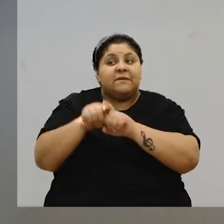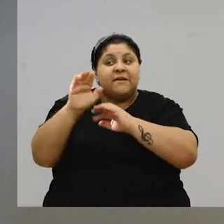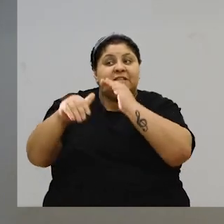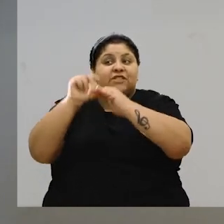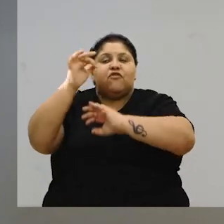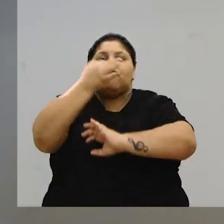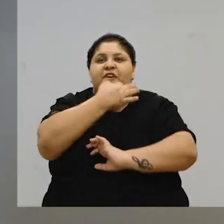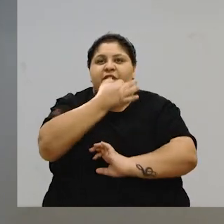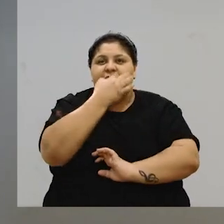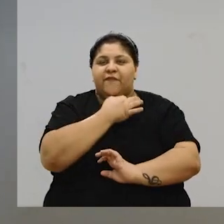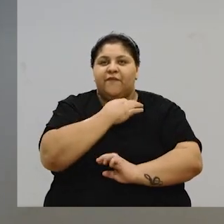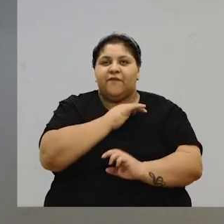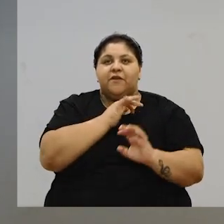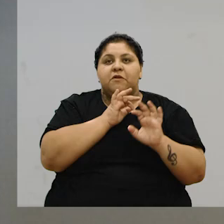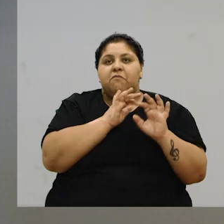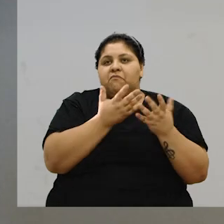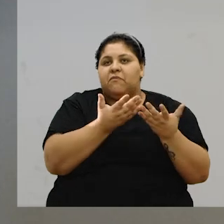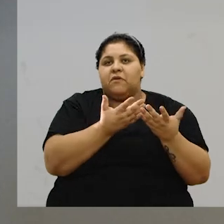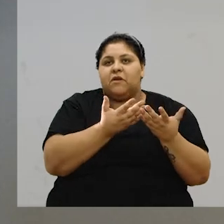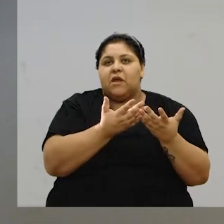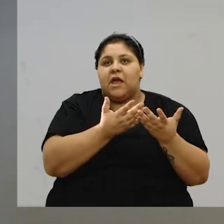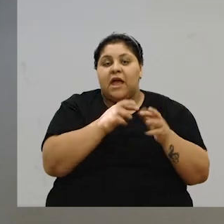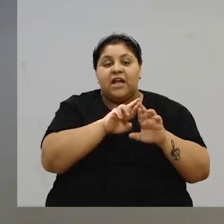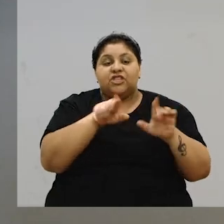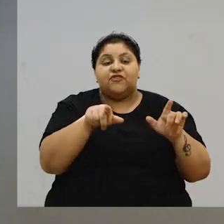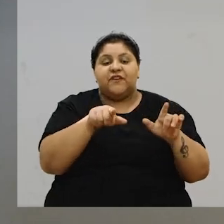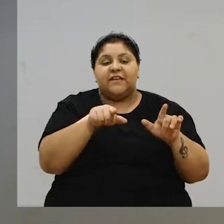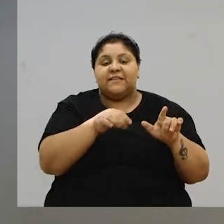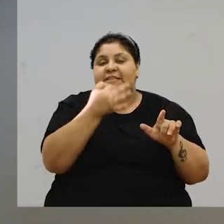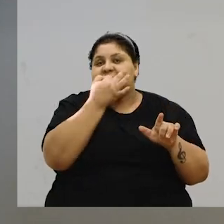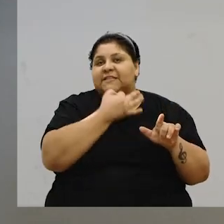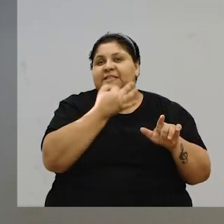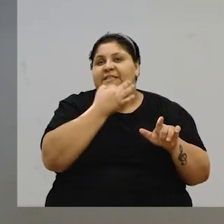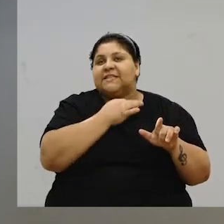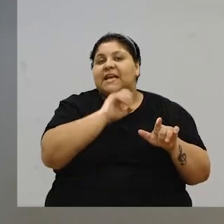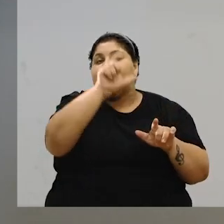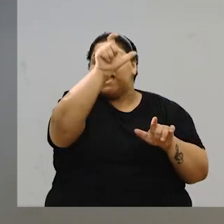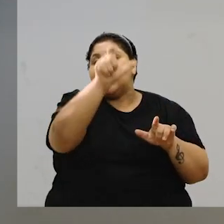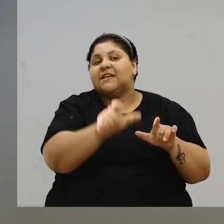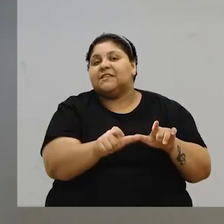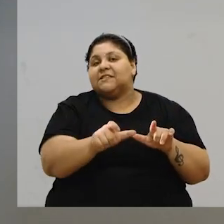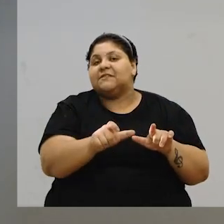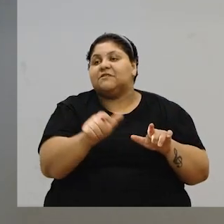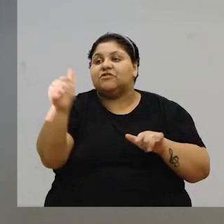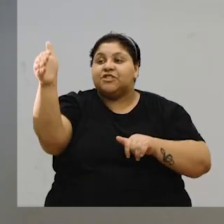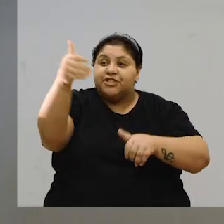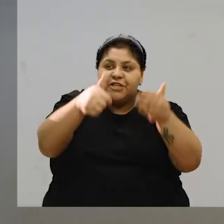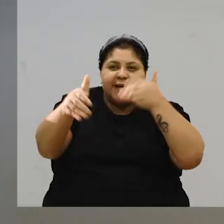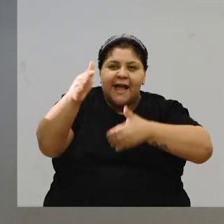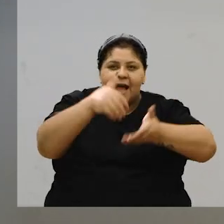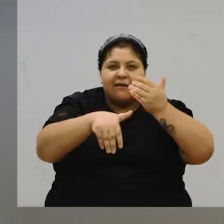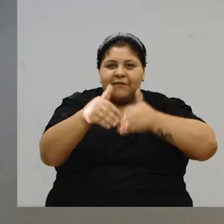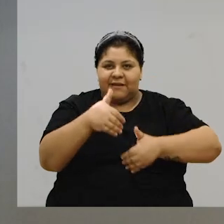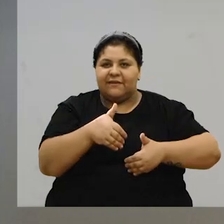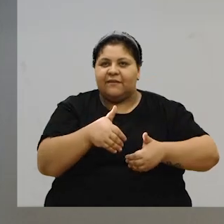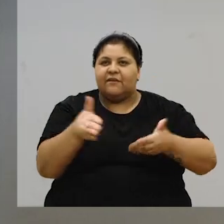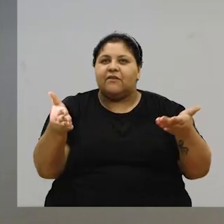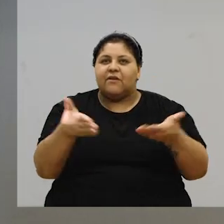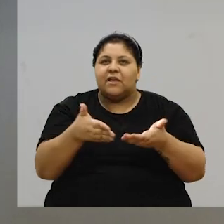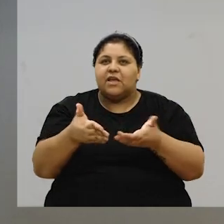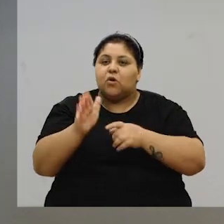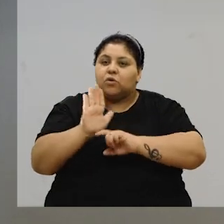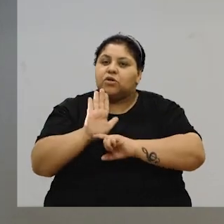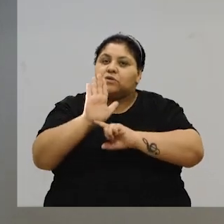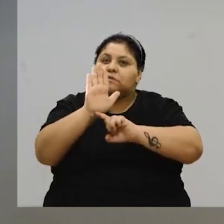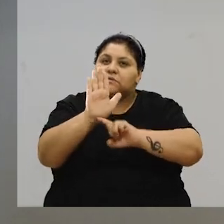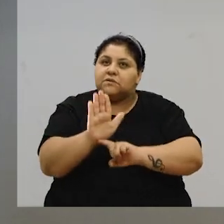também para desenvolver a cidade. E no final das contas, o grande diferencial, acho, da nossa cidade são as pessoas que vieram para cá, que aqui estão